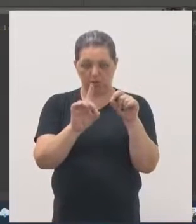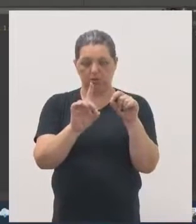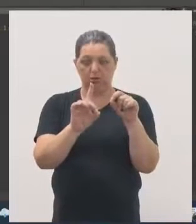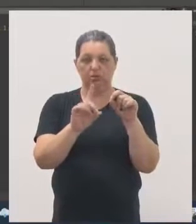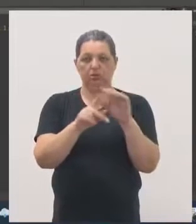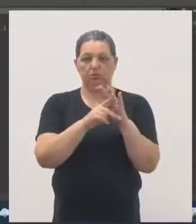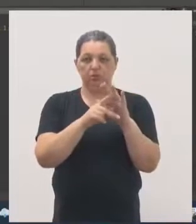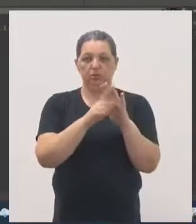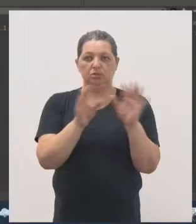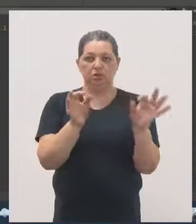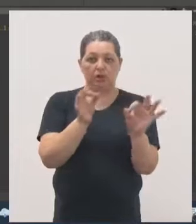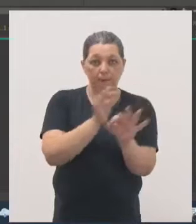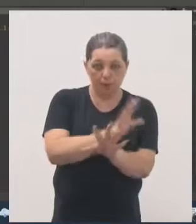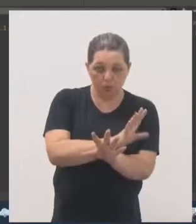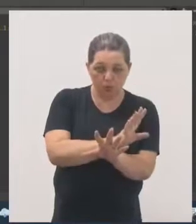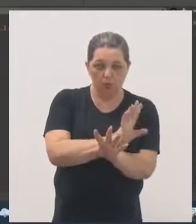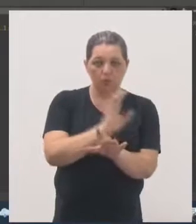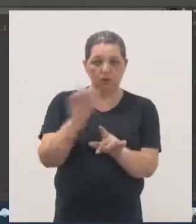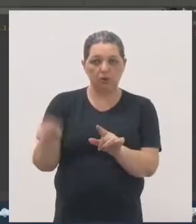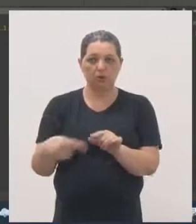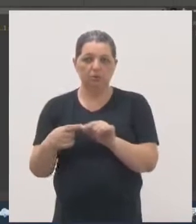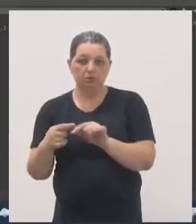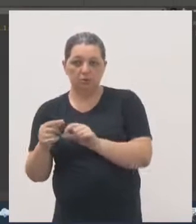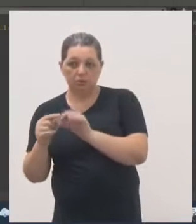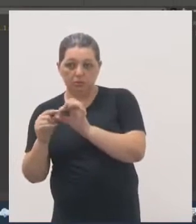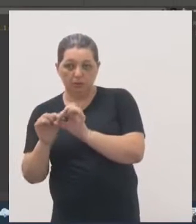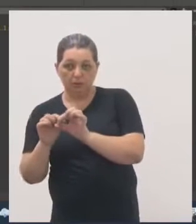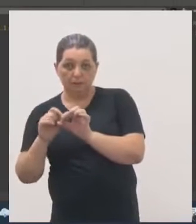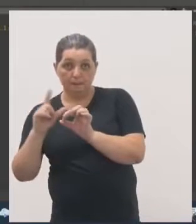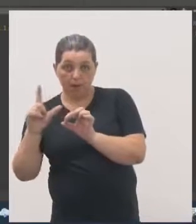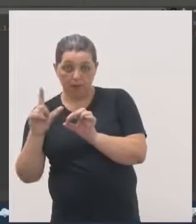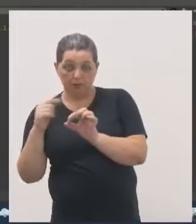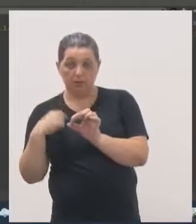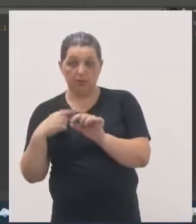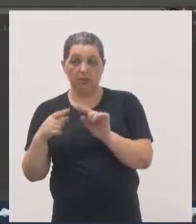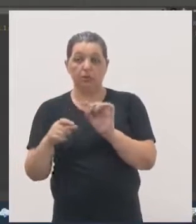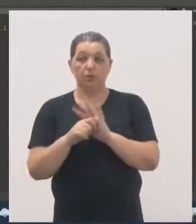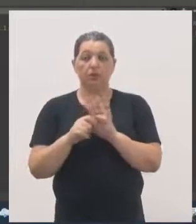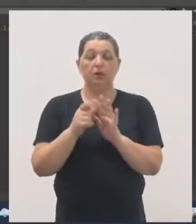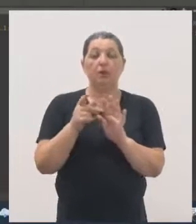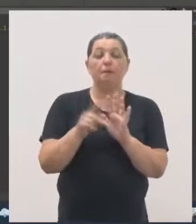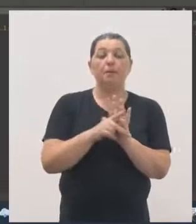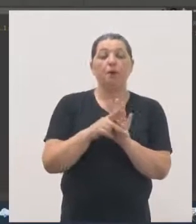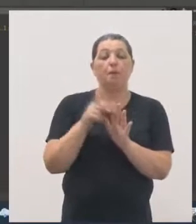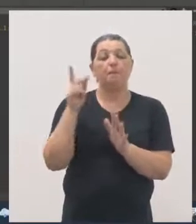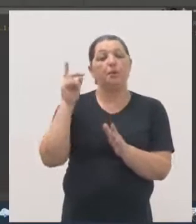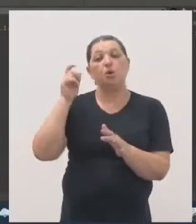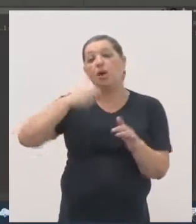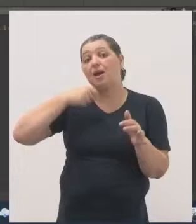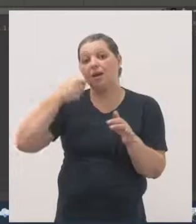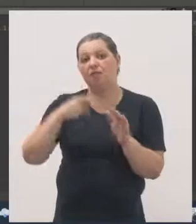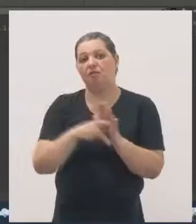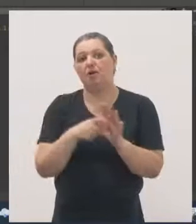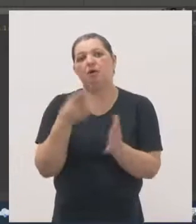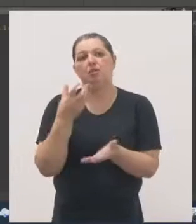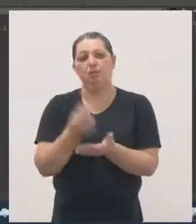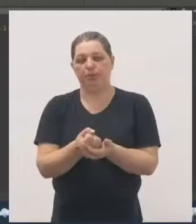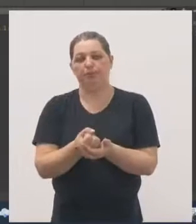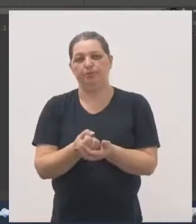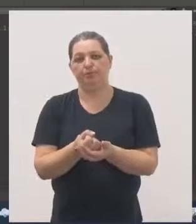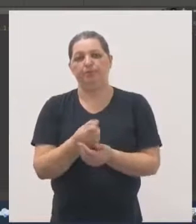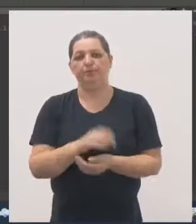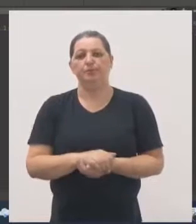recorde armado, e essa bolinha um pouco maior. Essa aqui é para a gente gravar. Então, primeiro a gente faz o